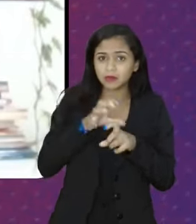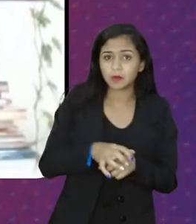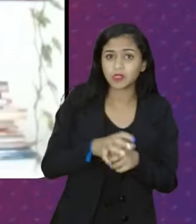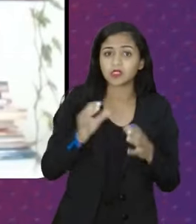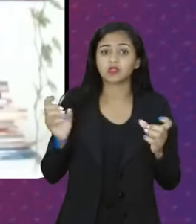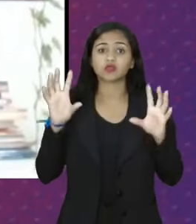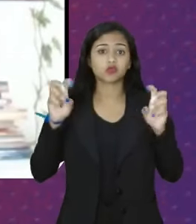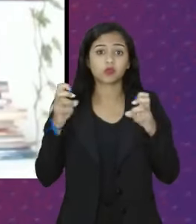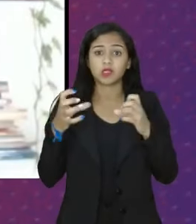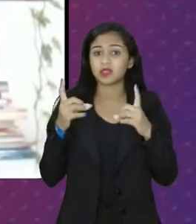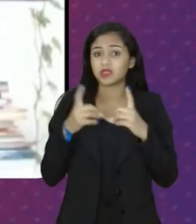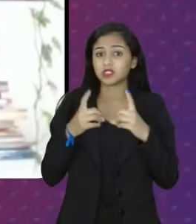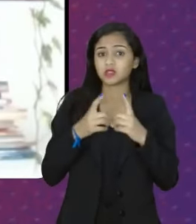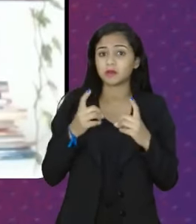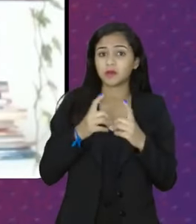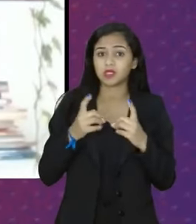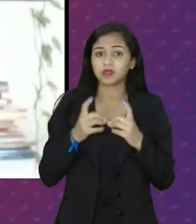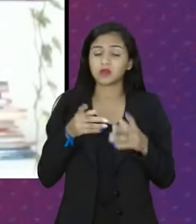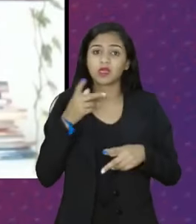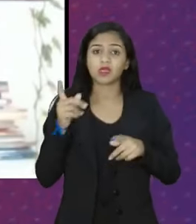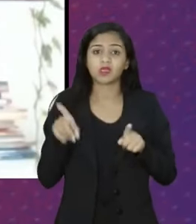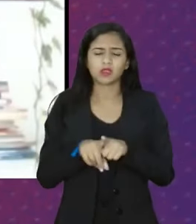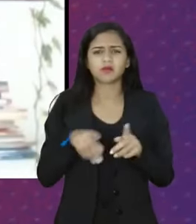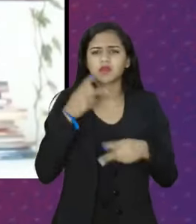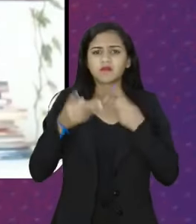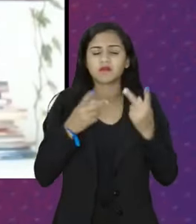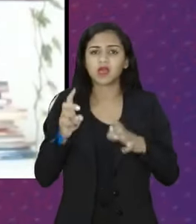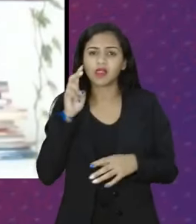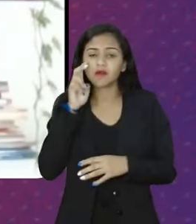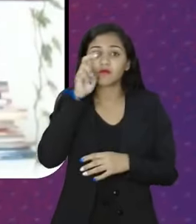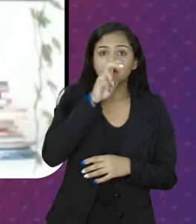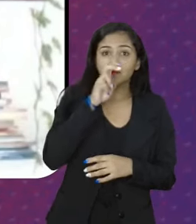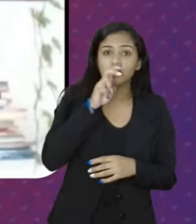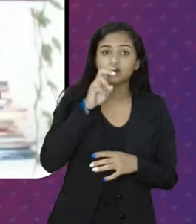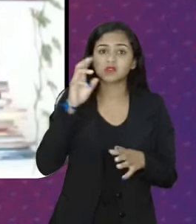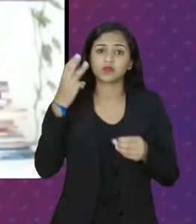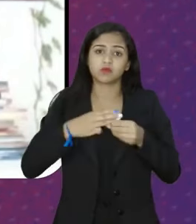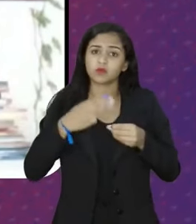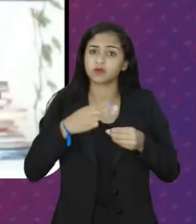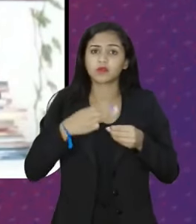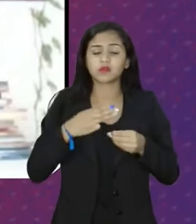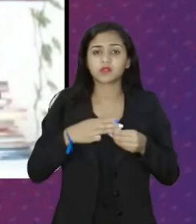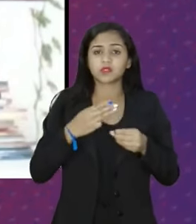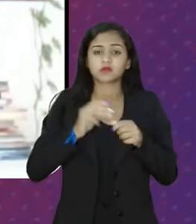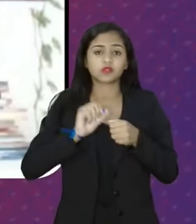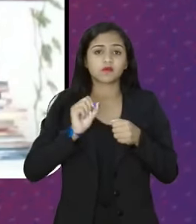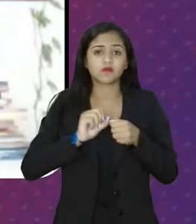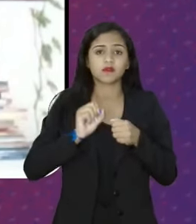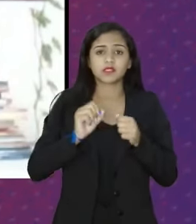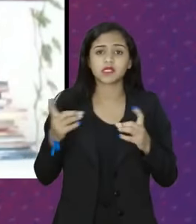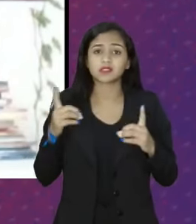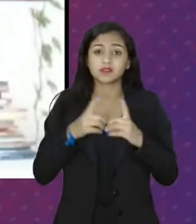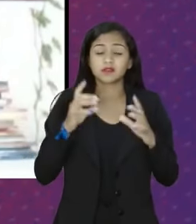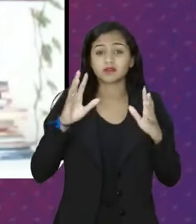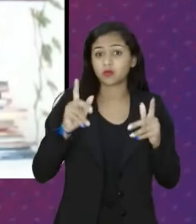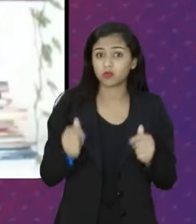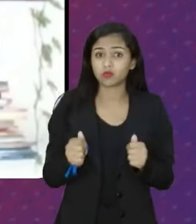atendimento, e, por outro, revela também um esforço, né, dos municípios de fazer esse